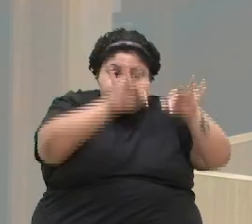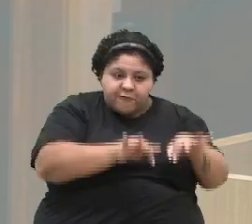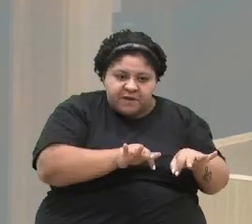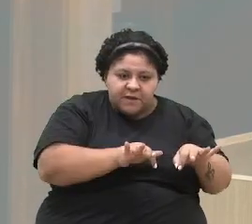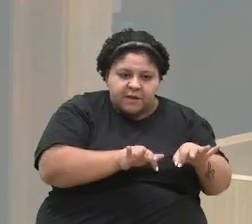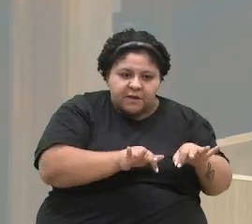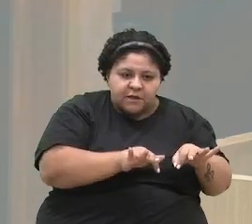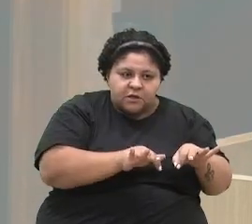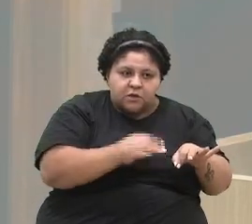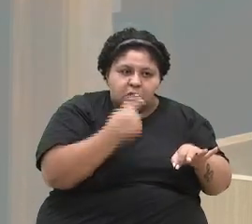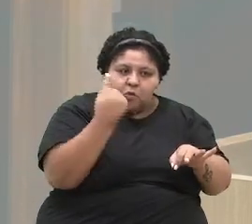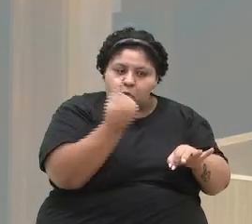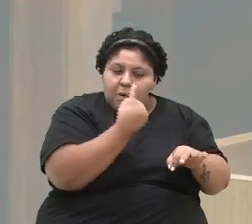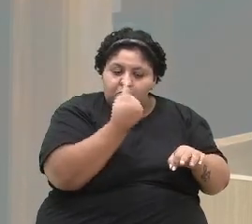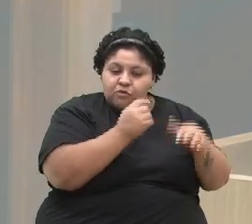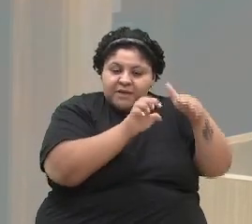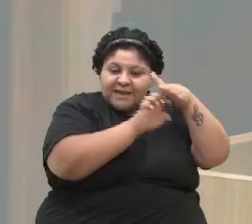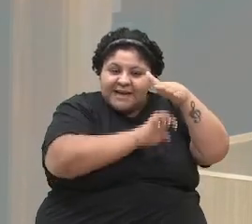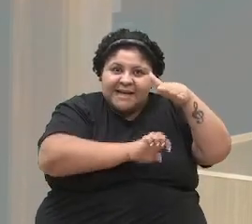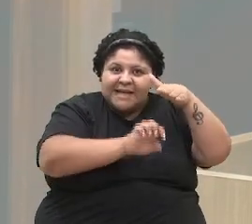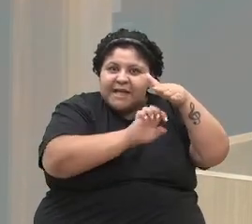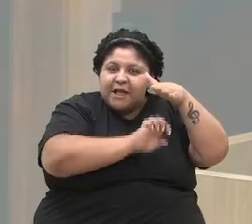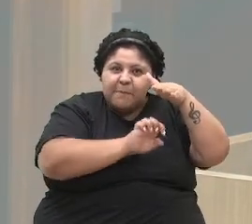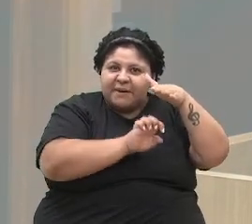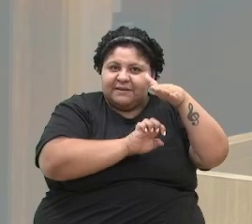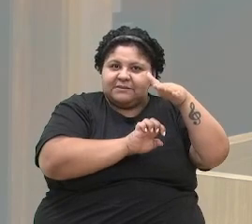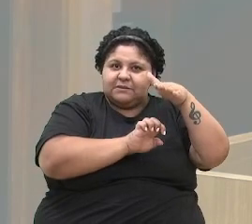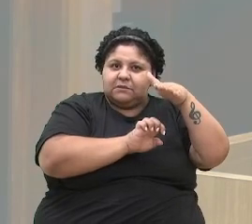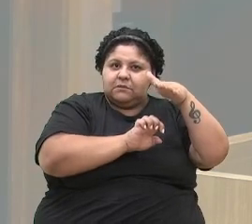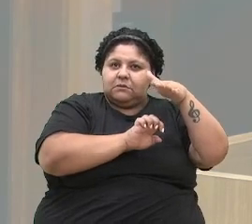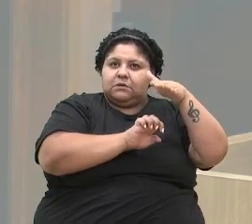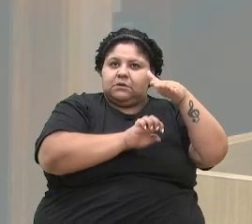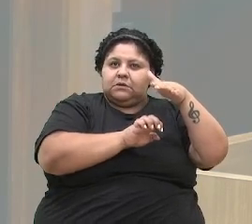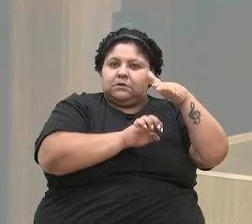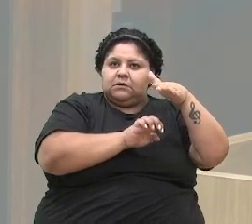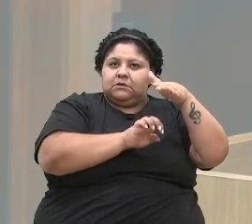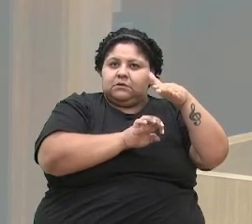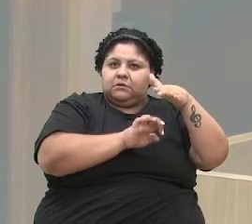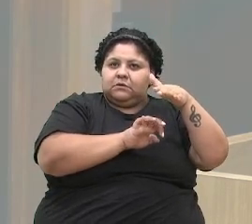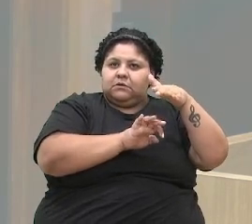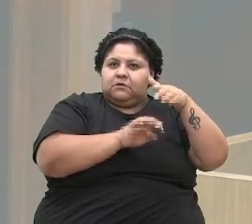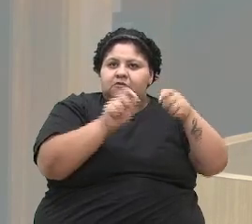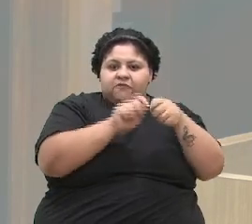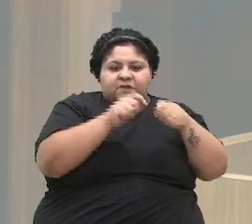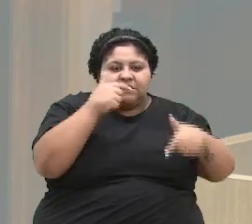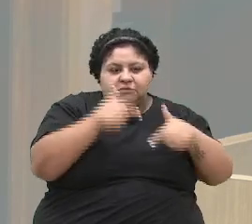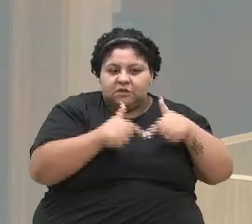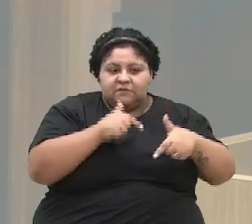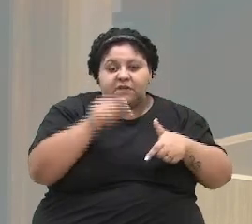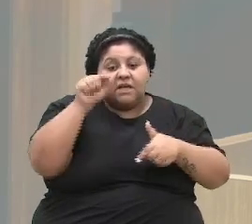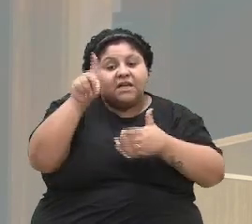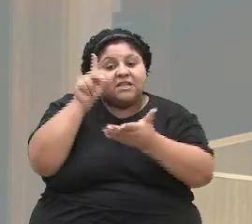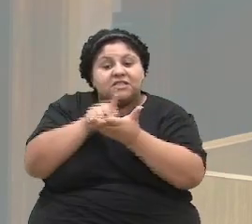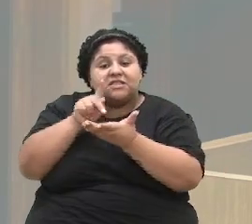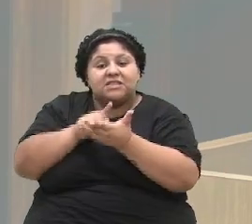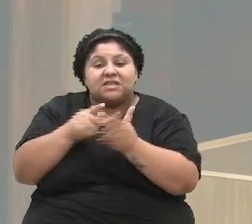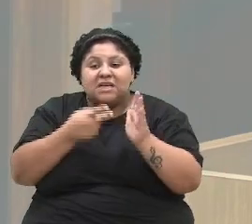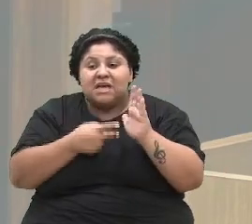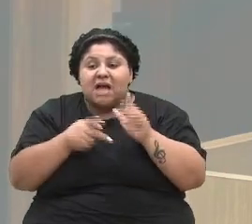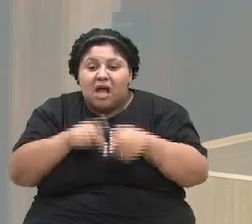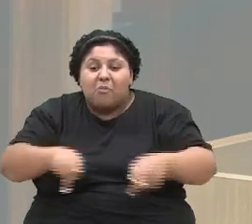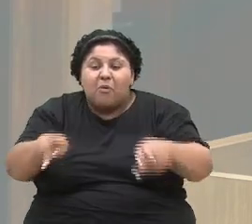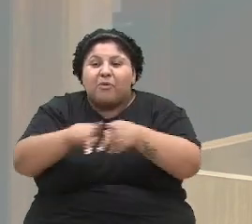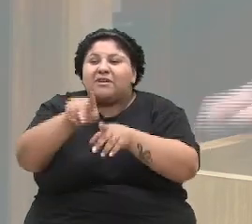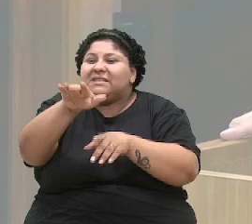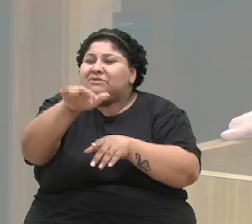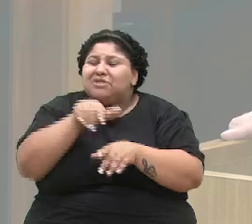população está pagando mais caro no momento mais triste. Essa é a verdade. A população chama nas redes sociais dizendo, pelo amor